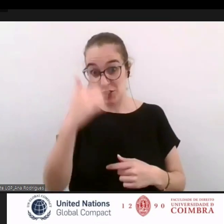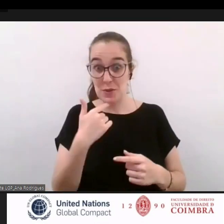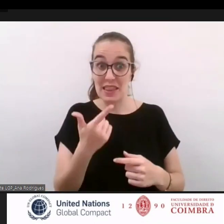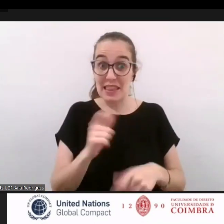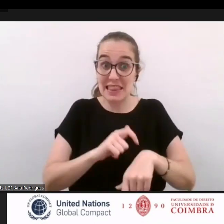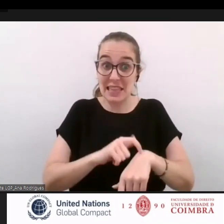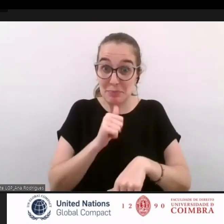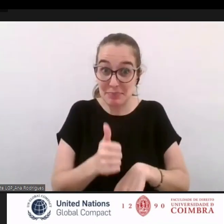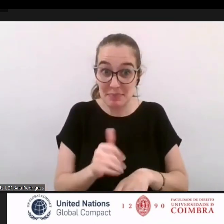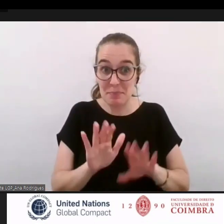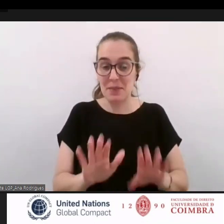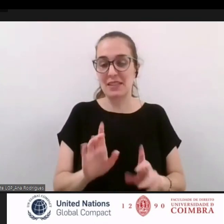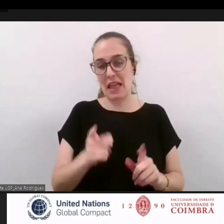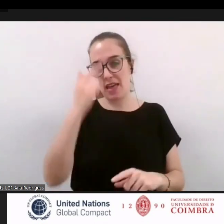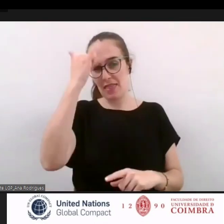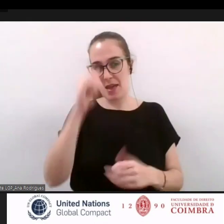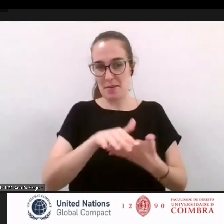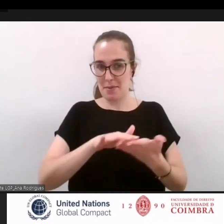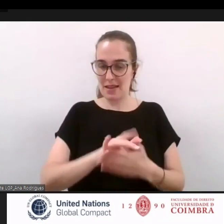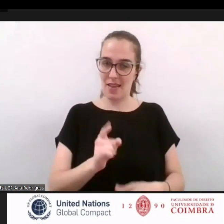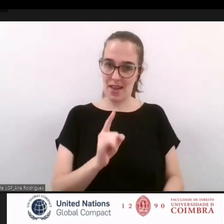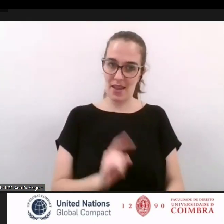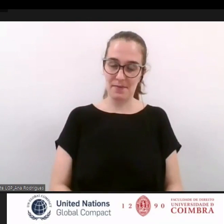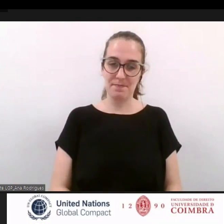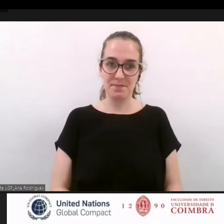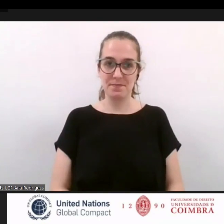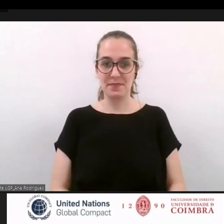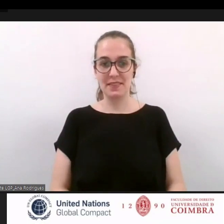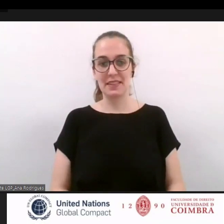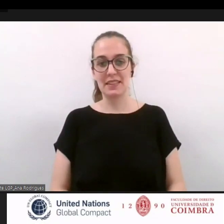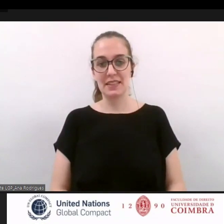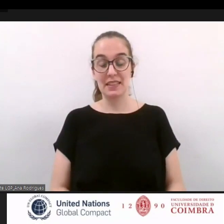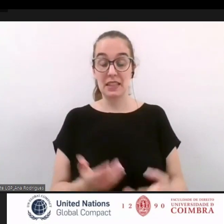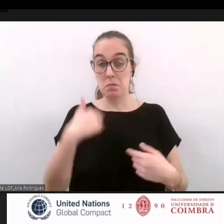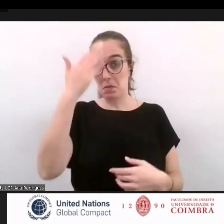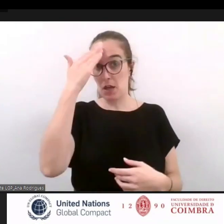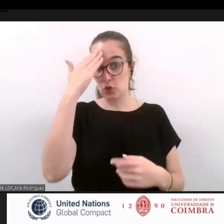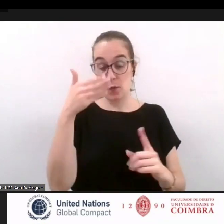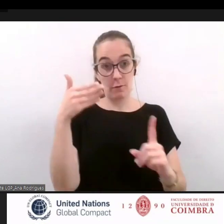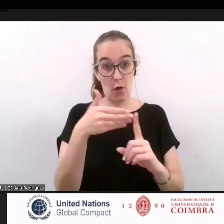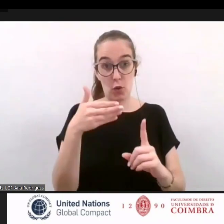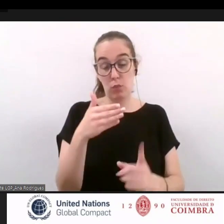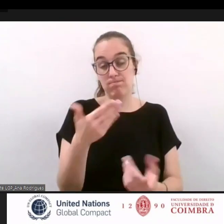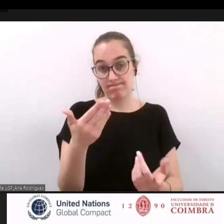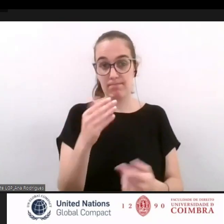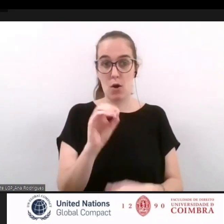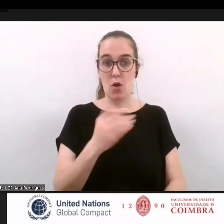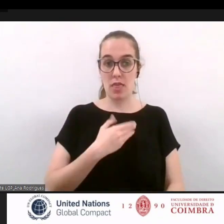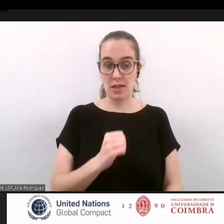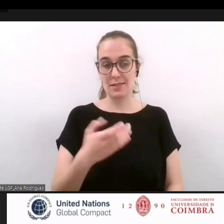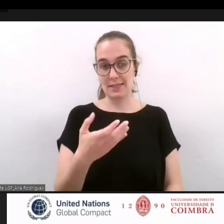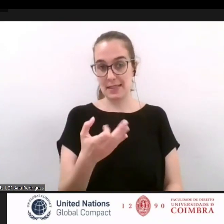elaborar, mas a ideia de base é esta. Portanto, achamos que o foco é muito no ODS